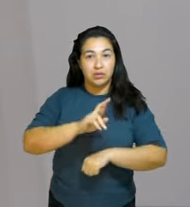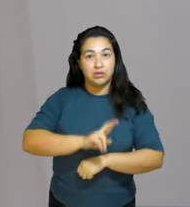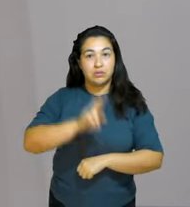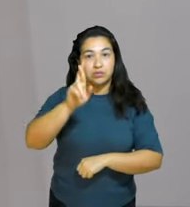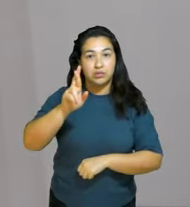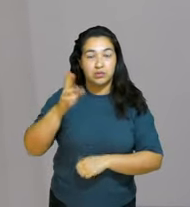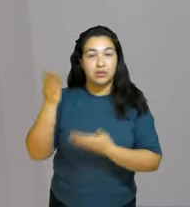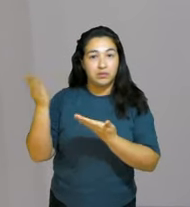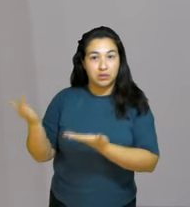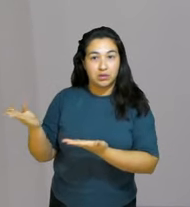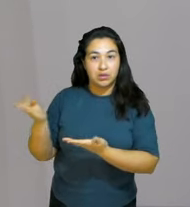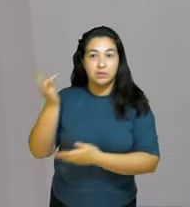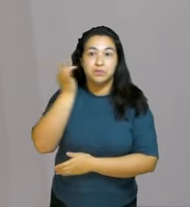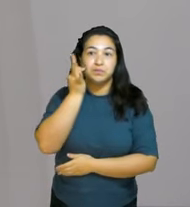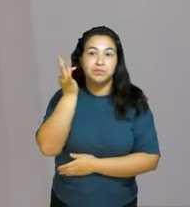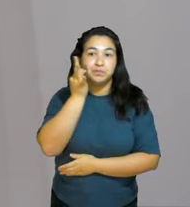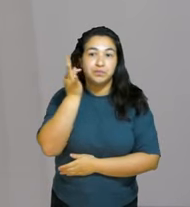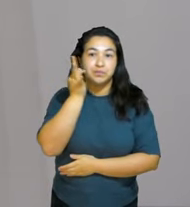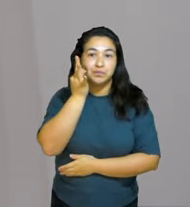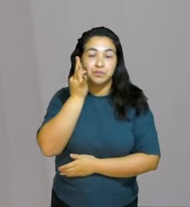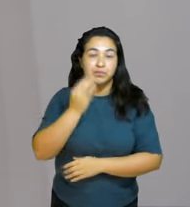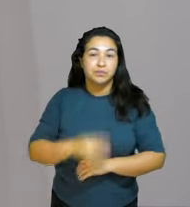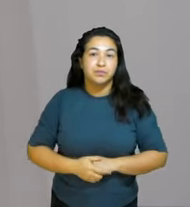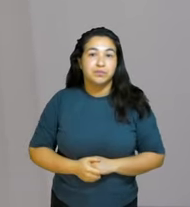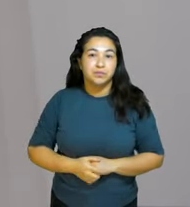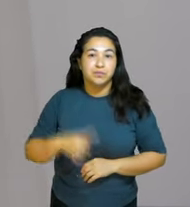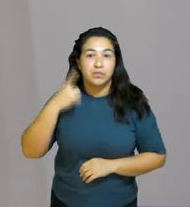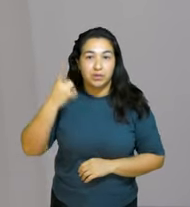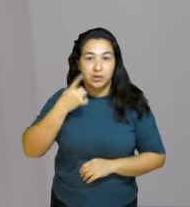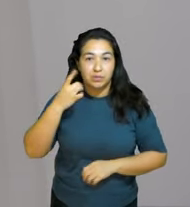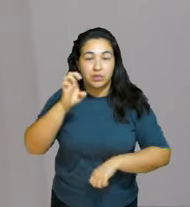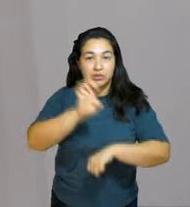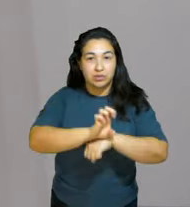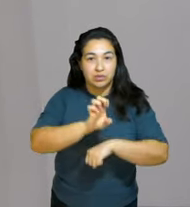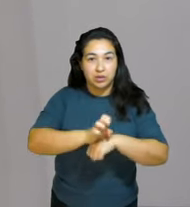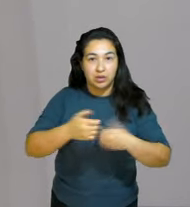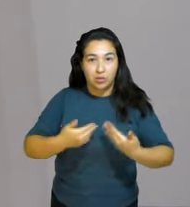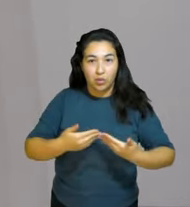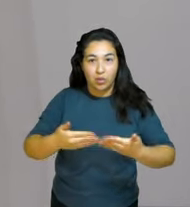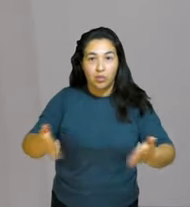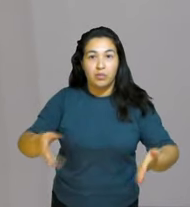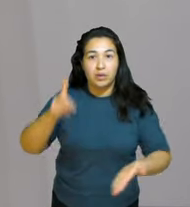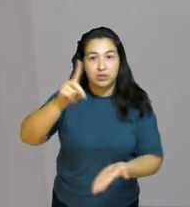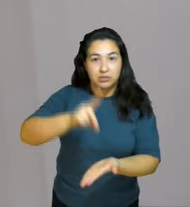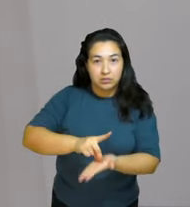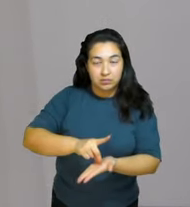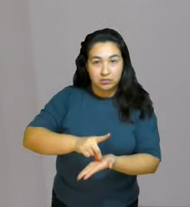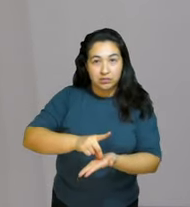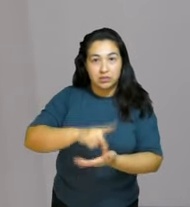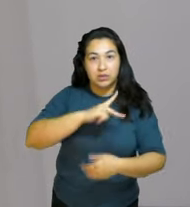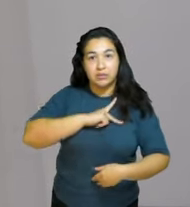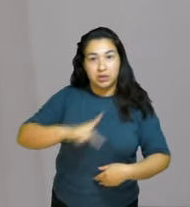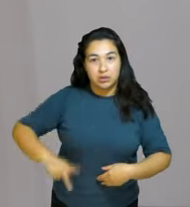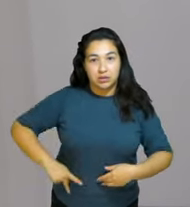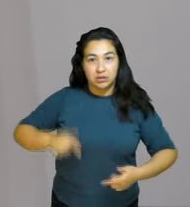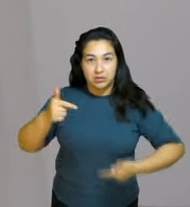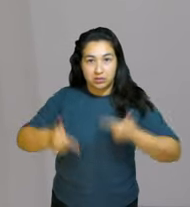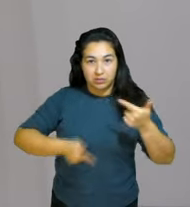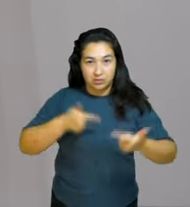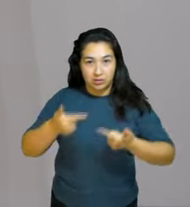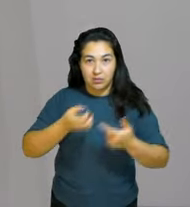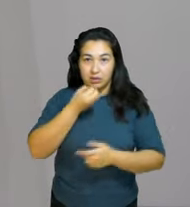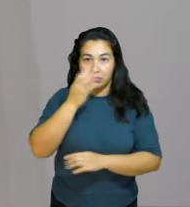excelentíssimo senhor deputado estadual Fernando Krellin, para a abertura oficial e a presidência dos trabalhos. Boa